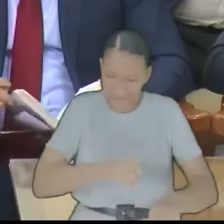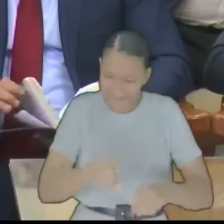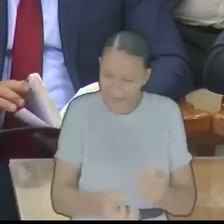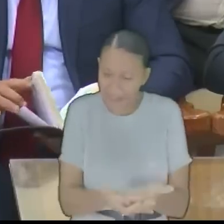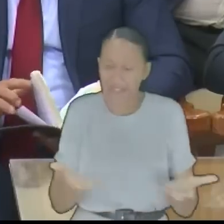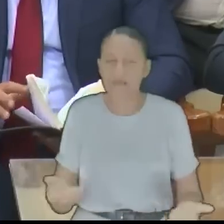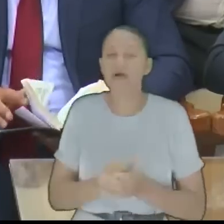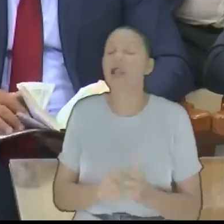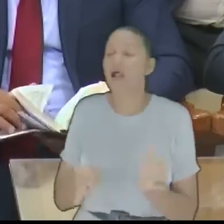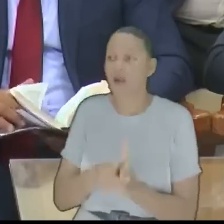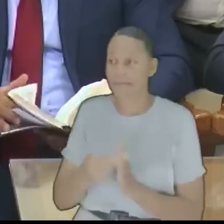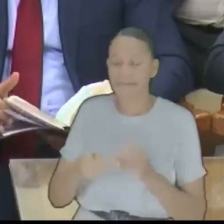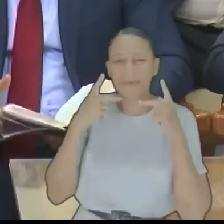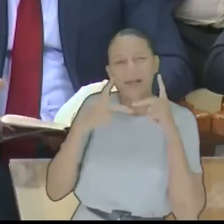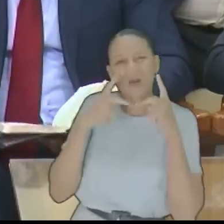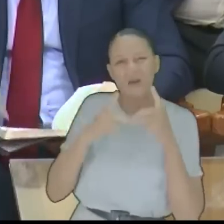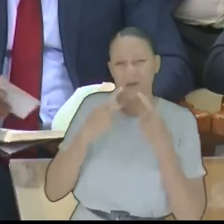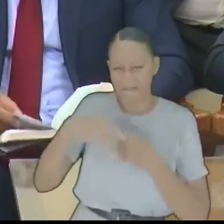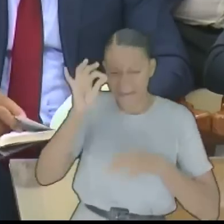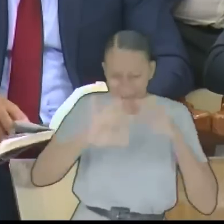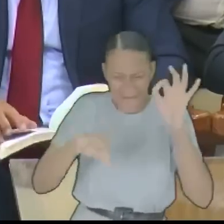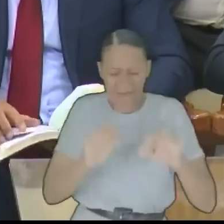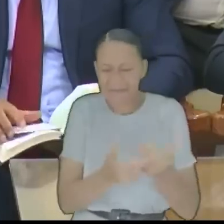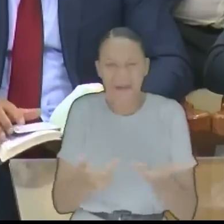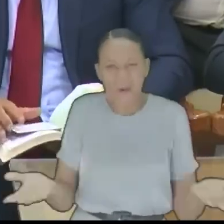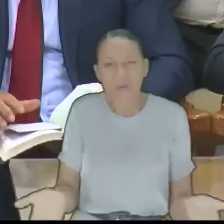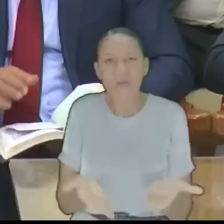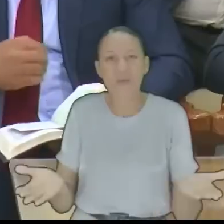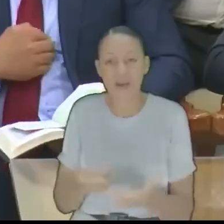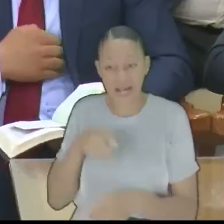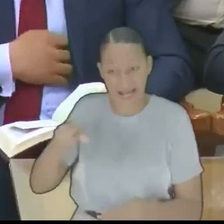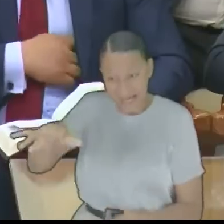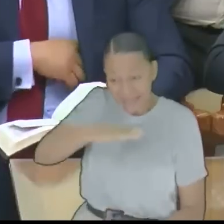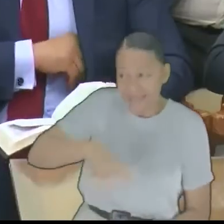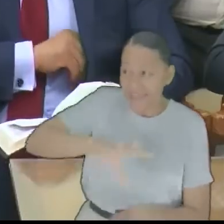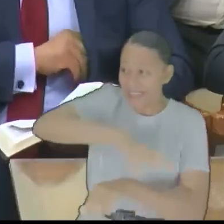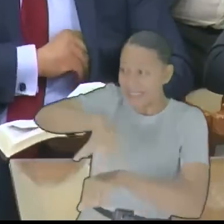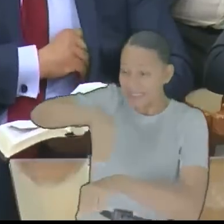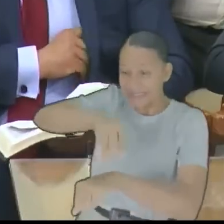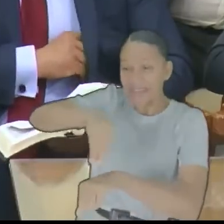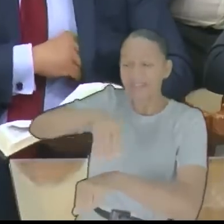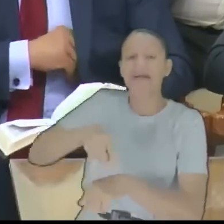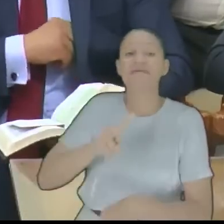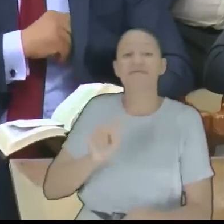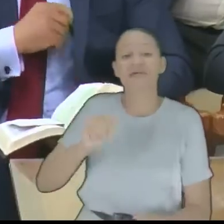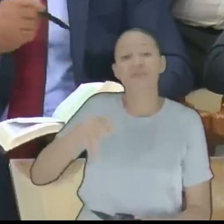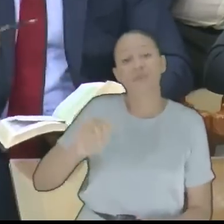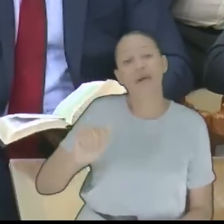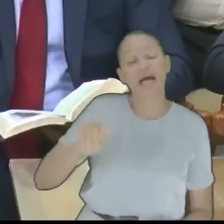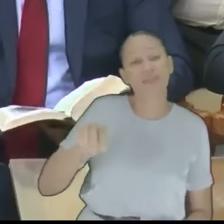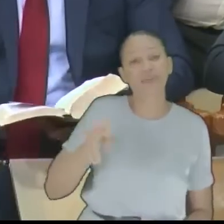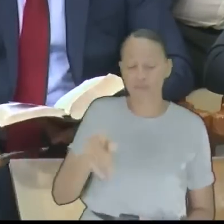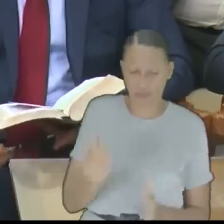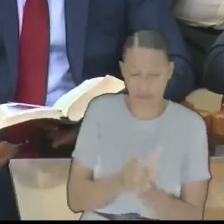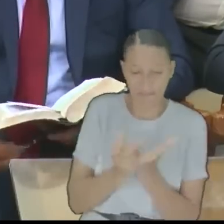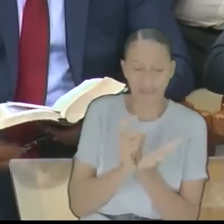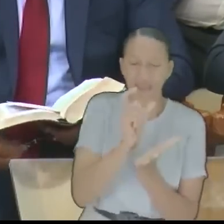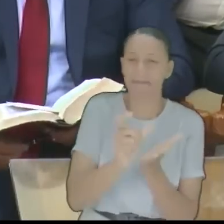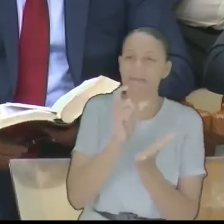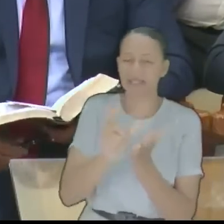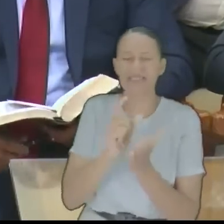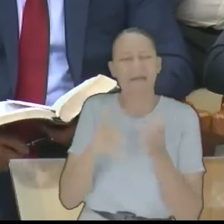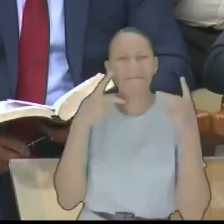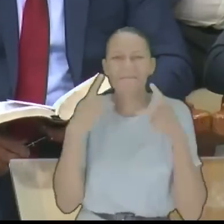ele pregou a palavra, ele batizou. E hoje naquelas ilhas de Vanuatu, a palavra de Deus está